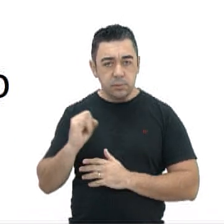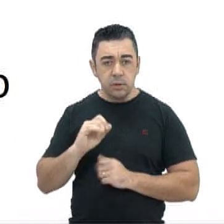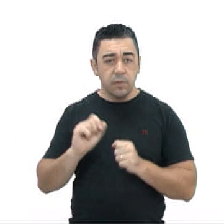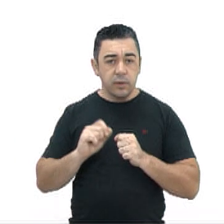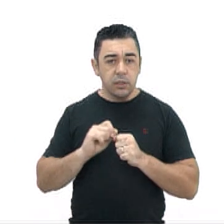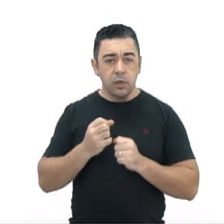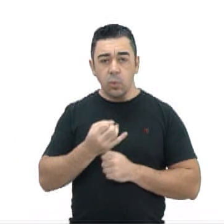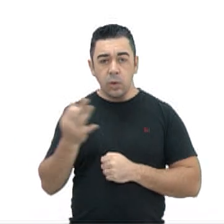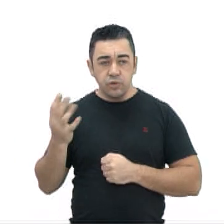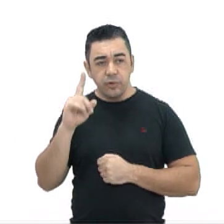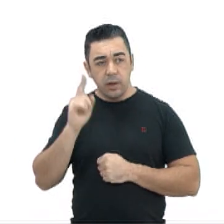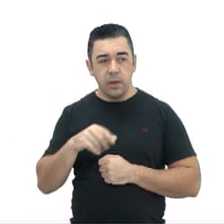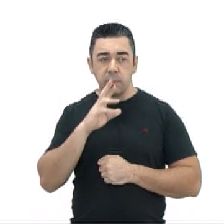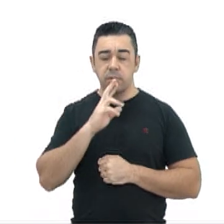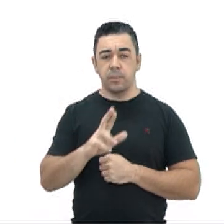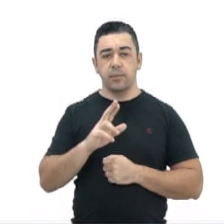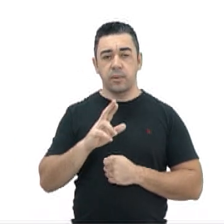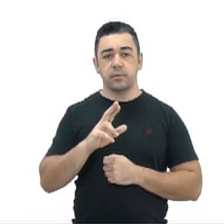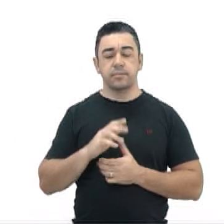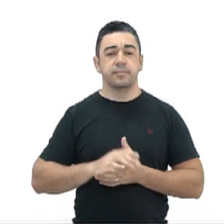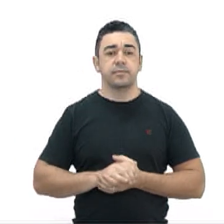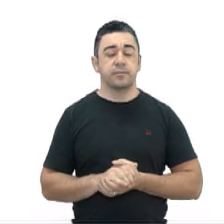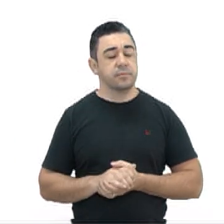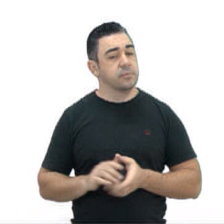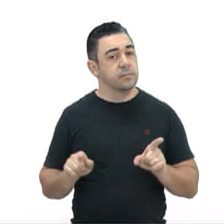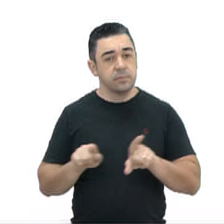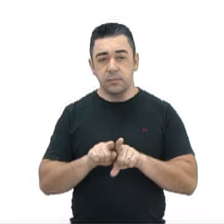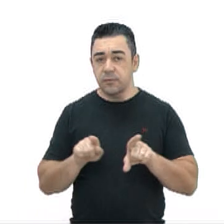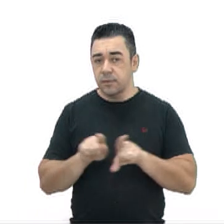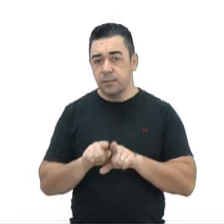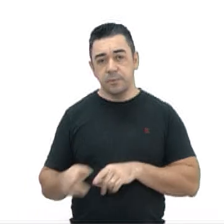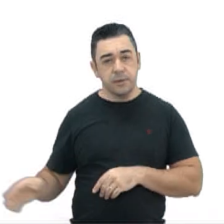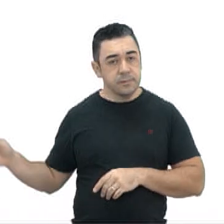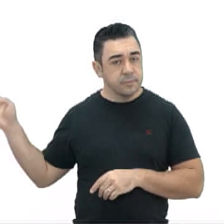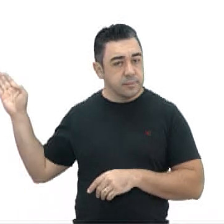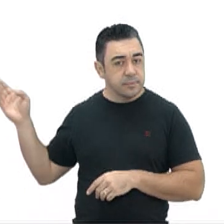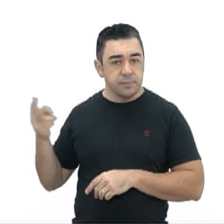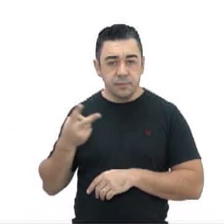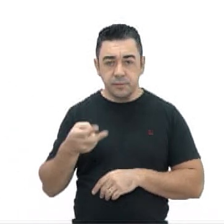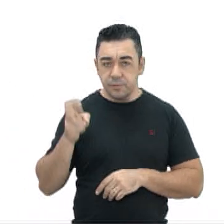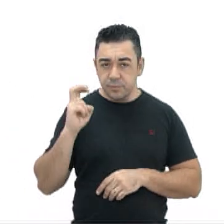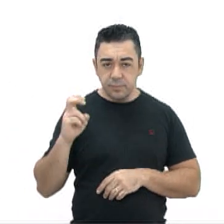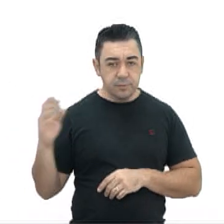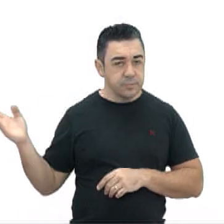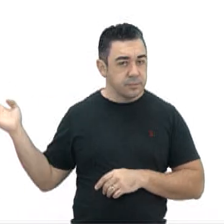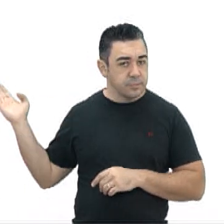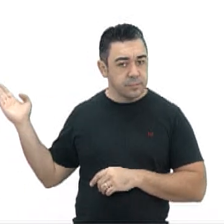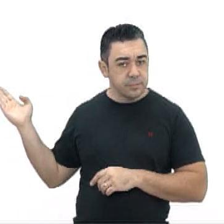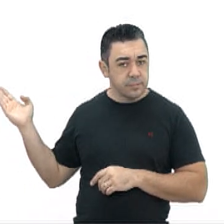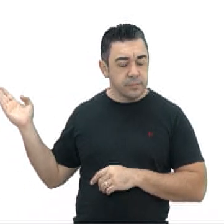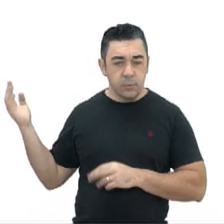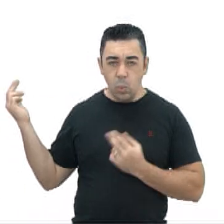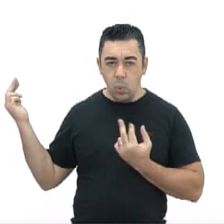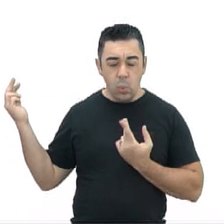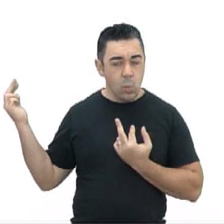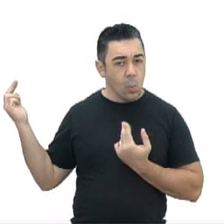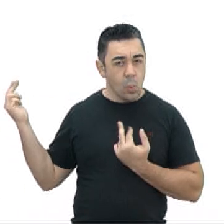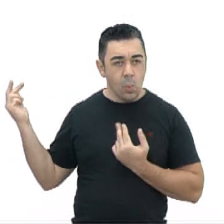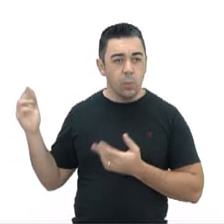fizer, é o resultado da raiz. Mesma coisa aqui para a raiz de 25, ó, vou mostrar para vocês. É a mesma